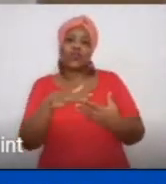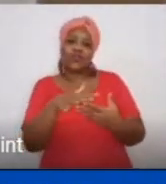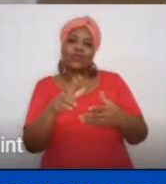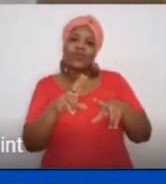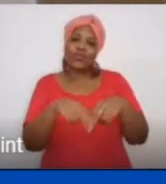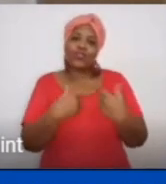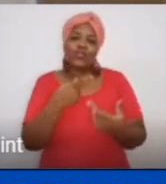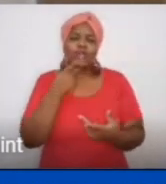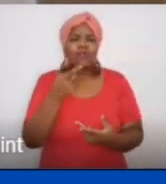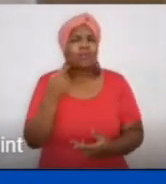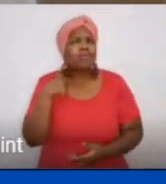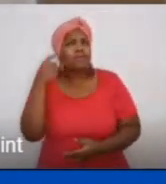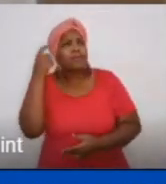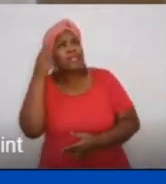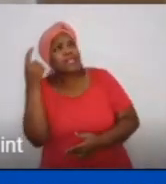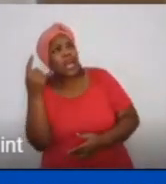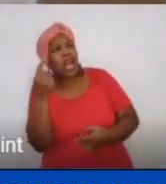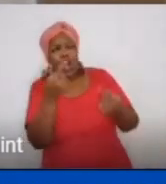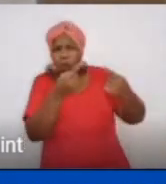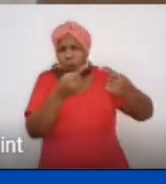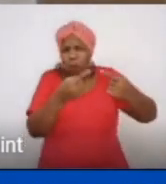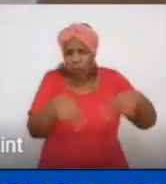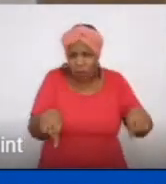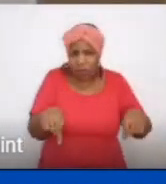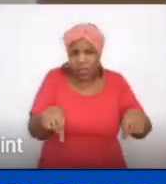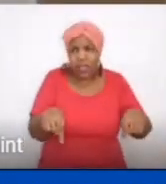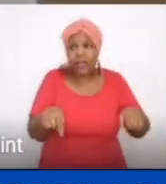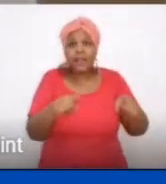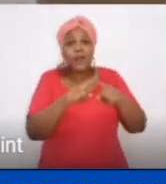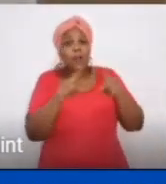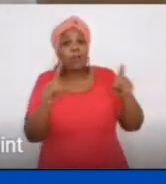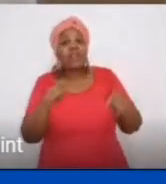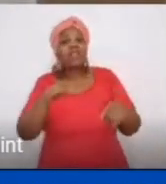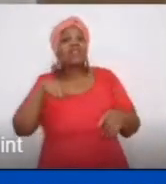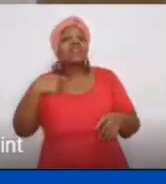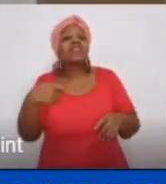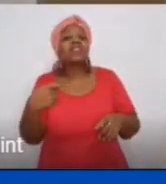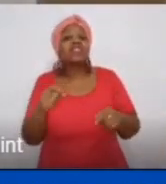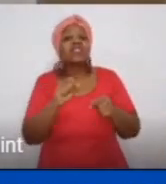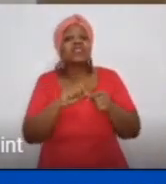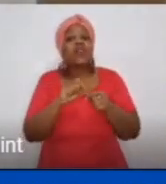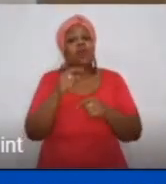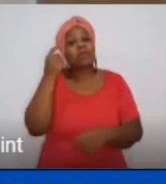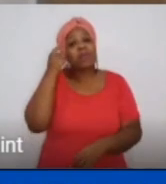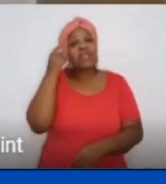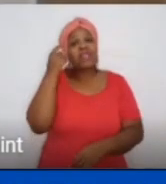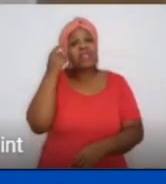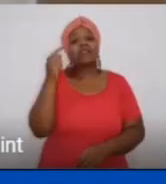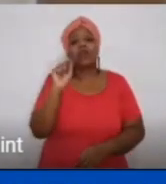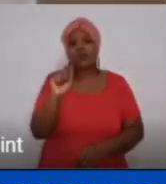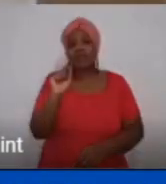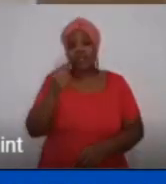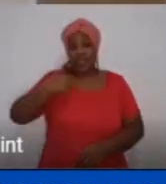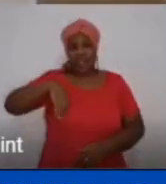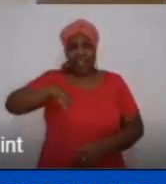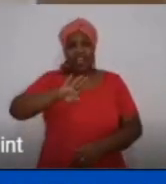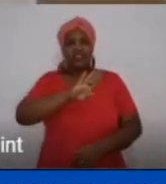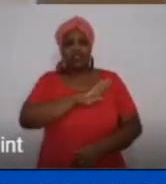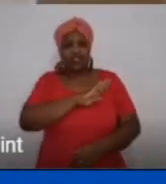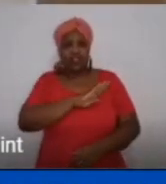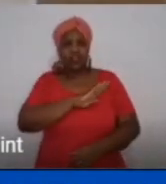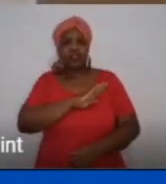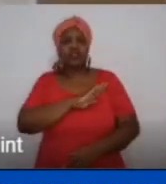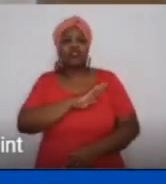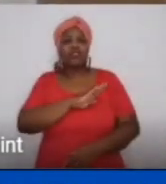Então, pensar no proibicionismo e no processo manicomial é pensar que a gente tem que